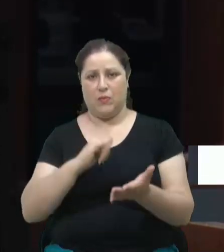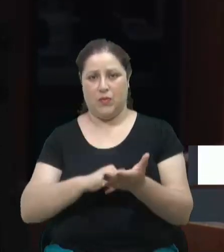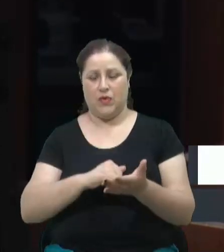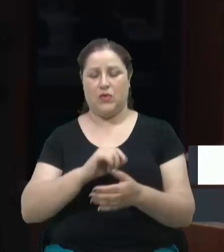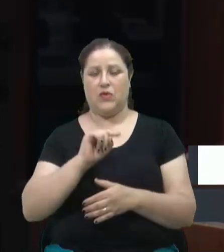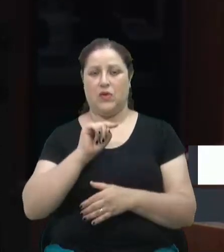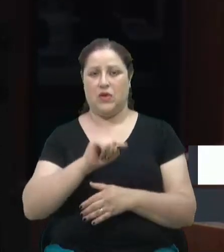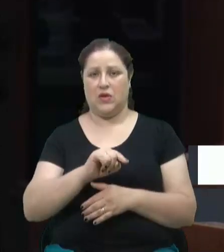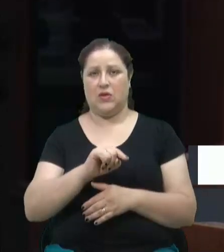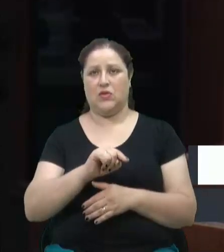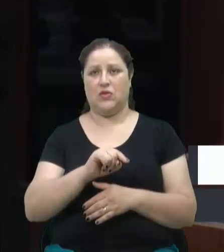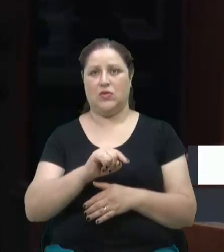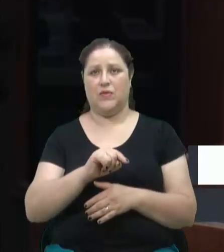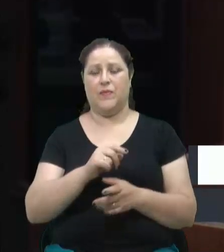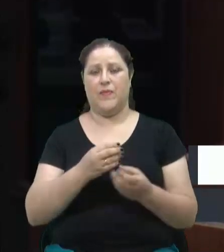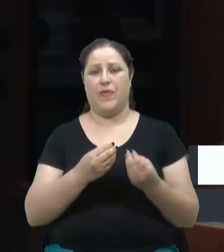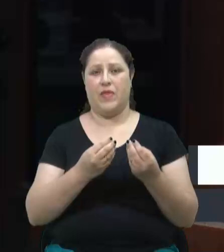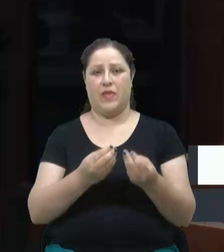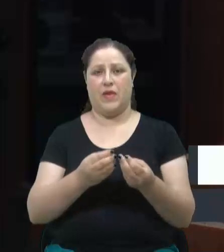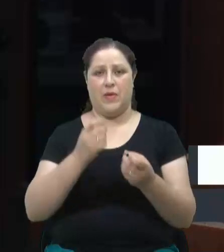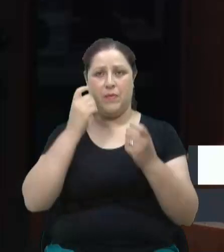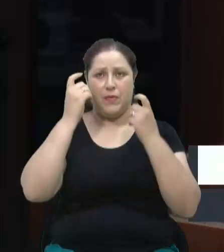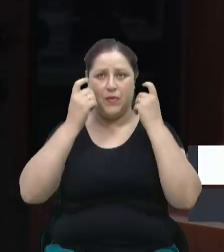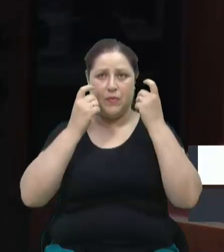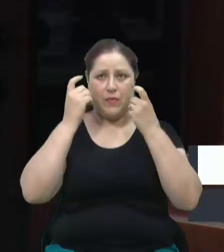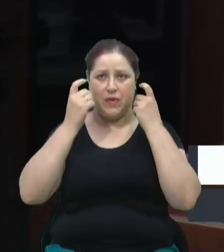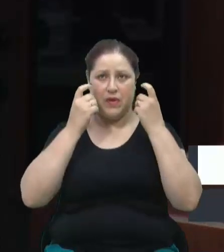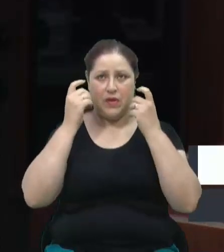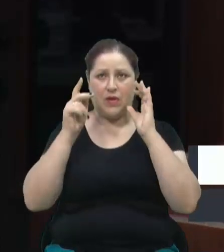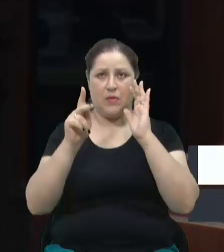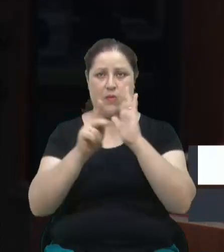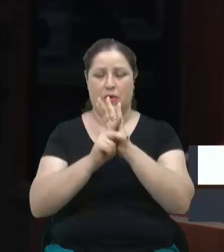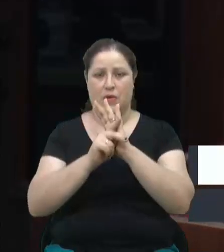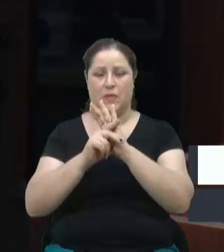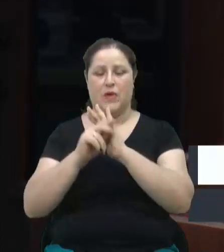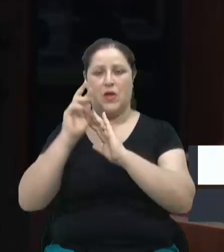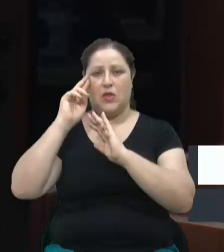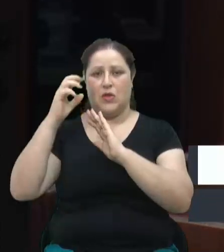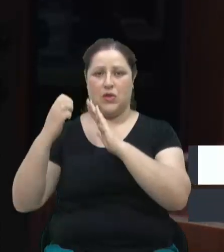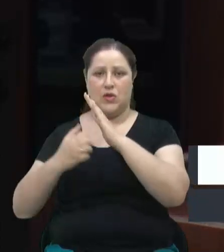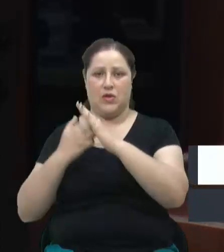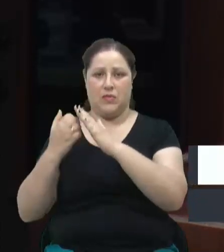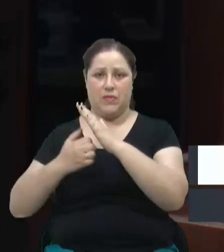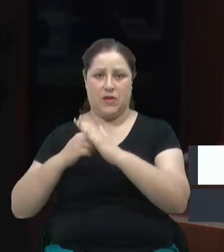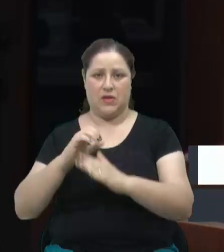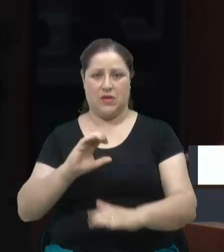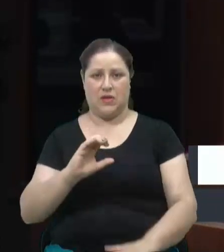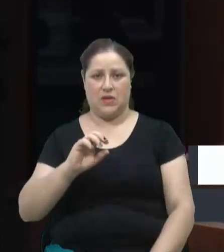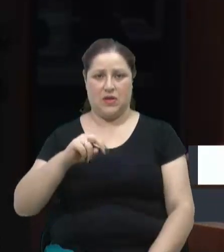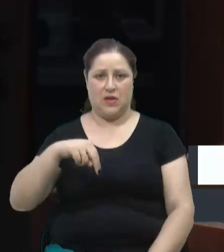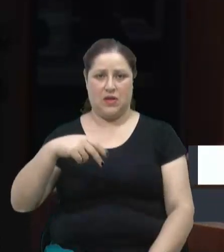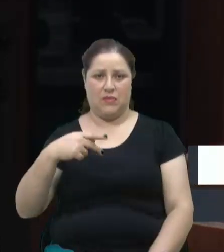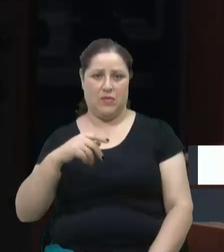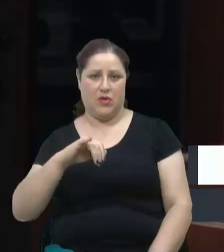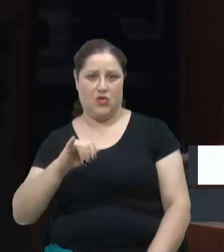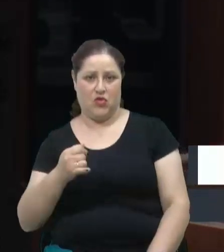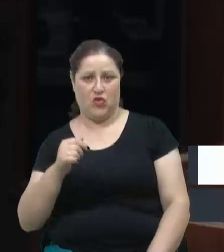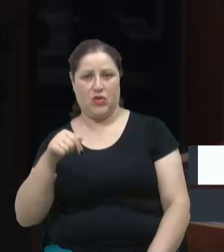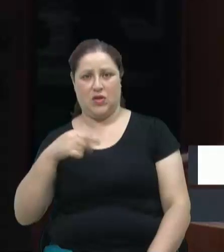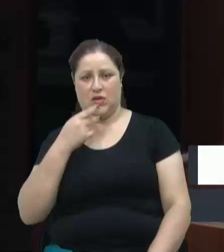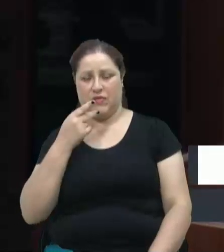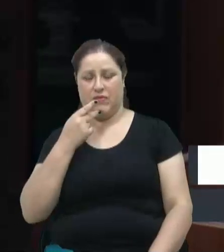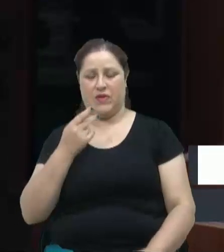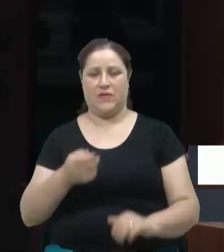tem preocupado bastante os tais CNPJs que falamos aqui nessa casa.